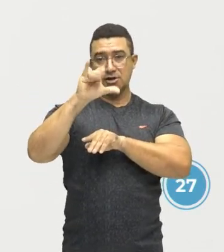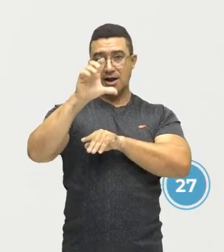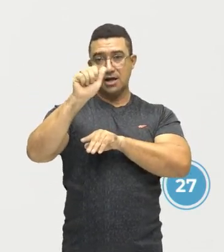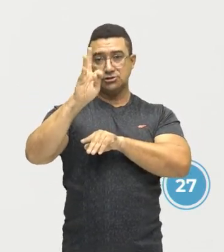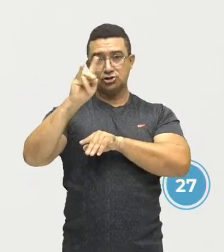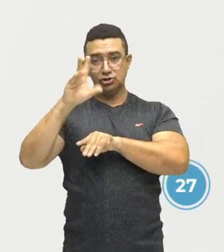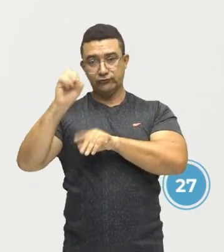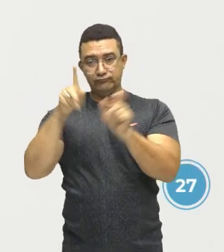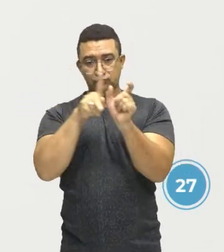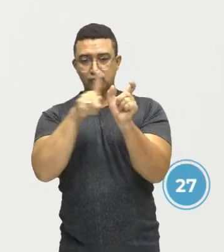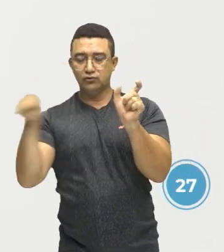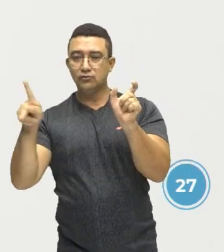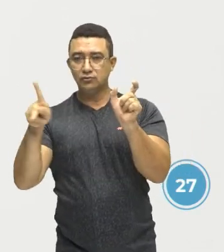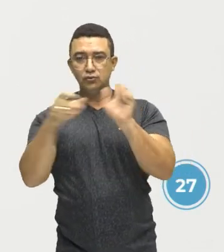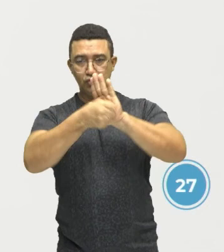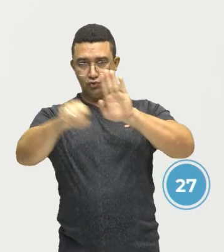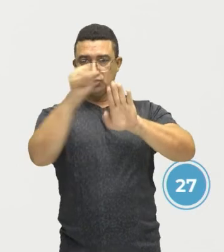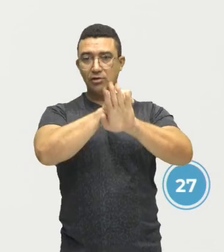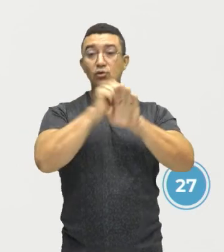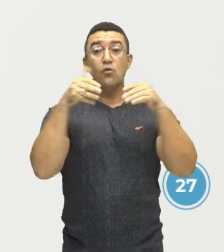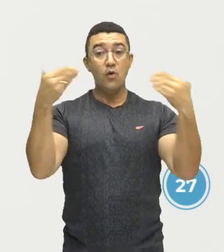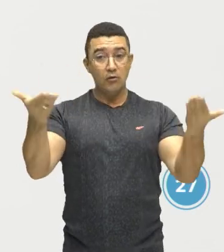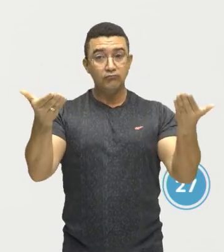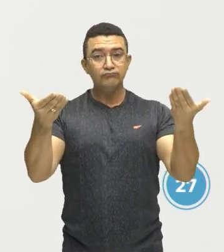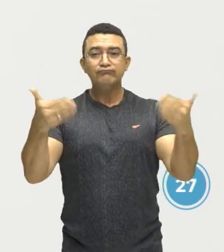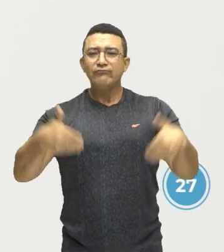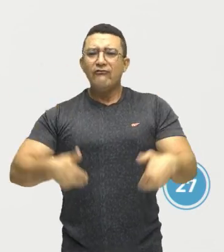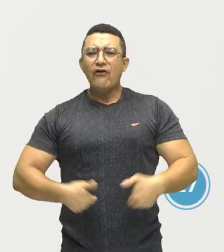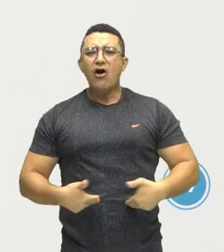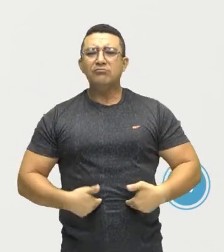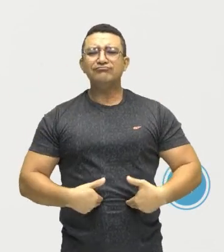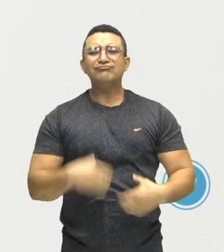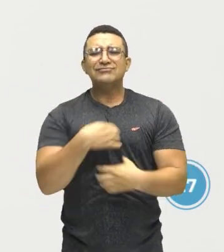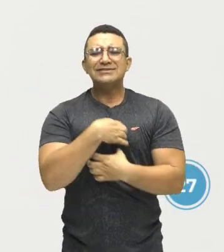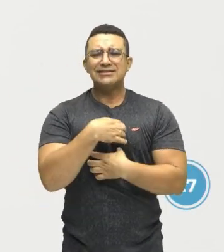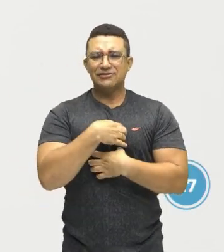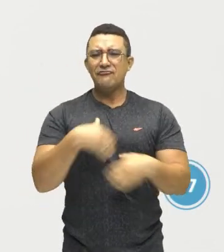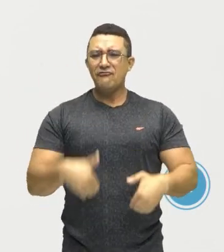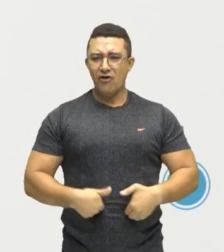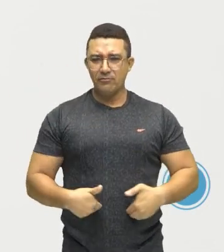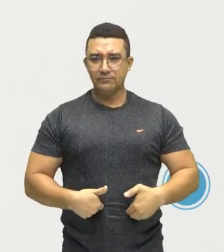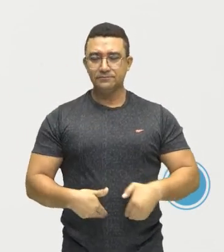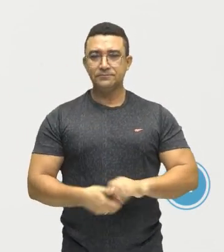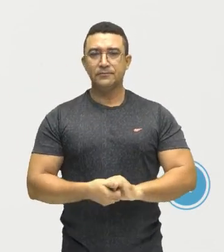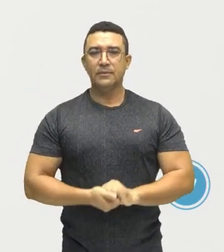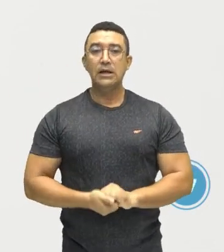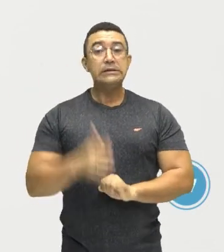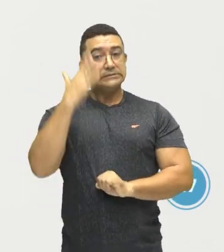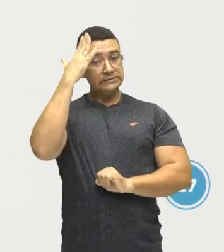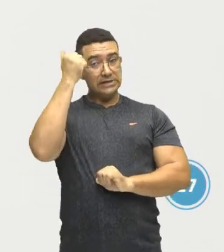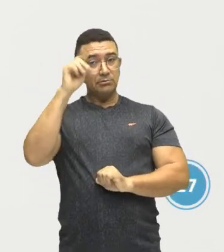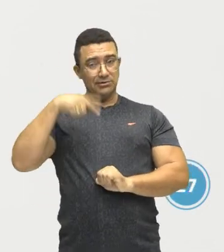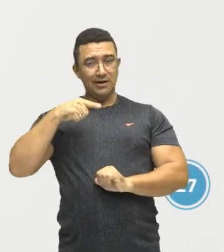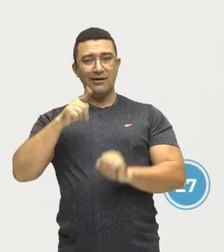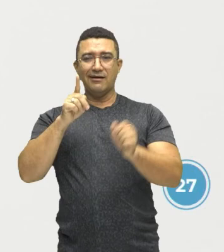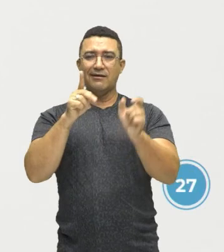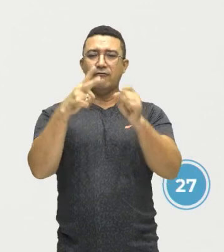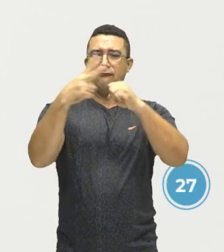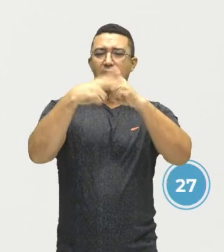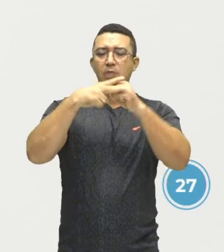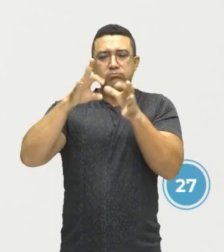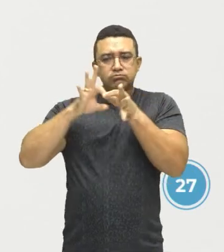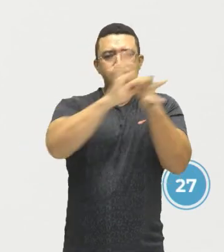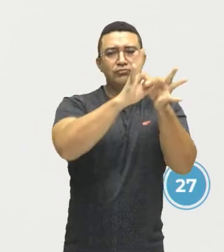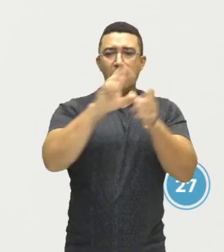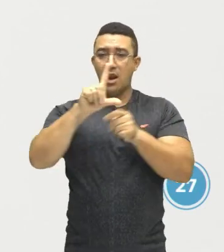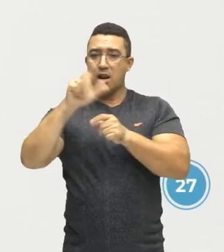é com fome. Muito bem, então já sabemos aqui que é um verbo de ligação. Sabemos que é um verbo de ligação. Muito bem. Então, não é